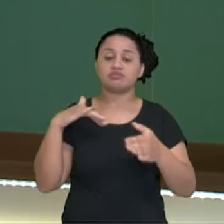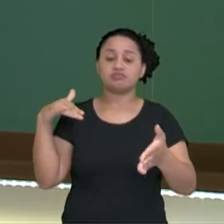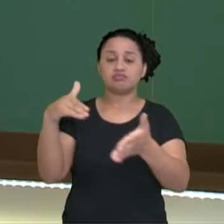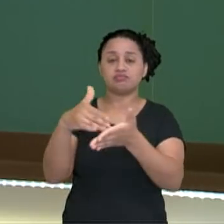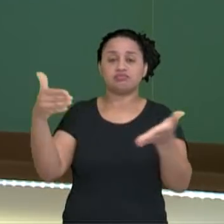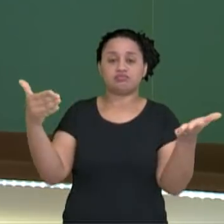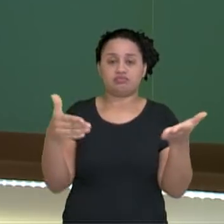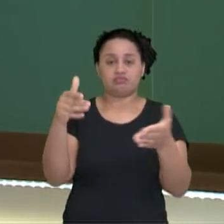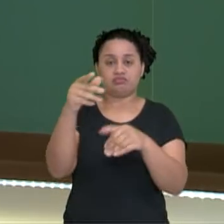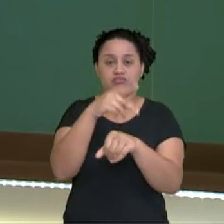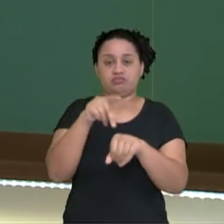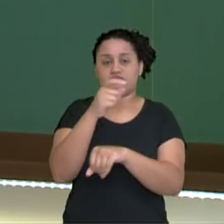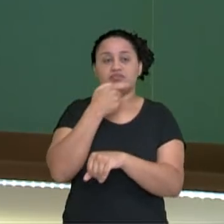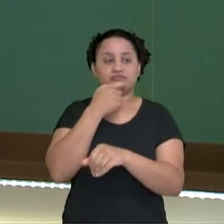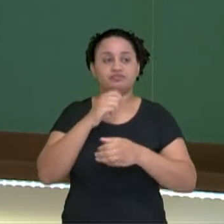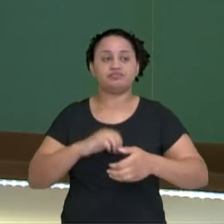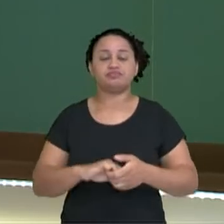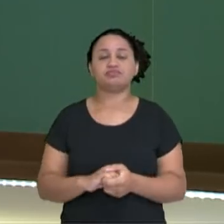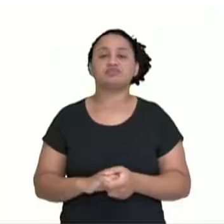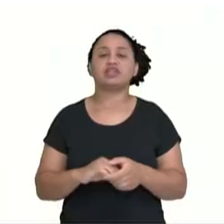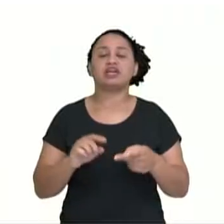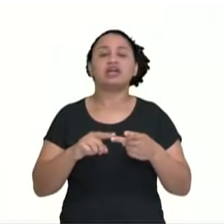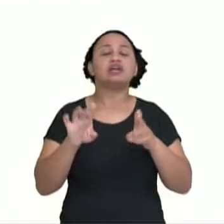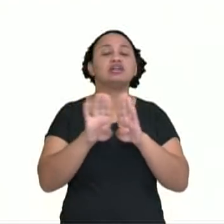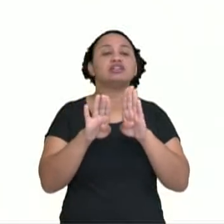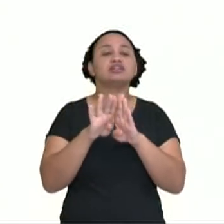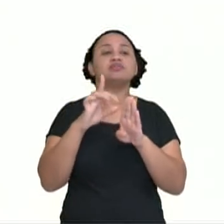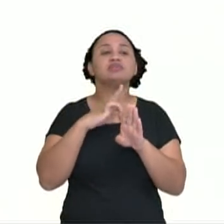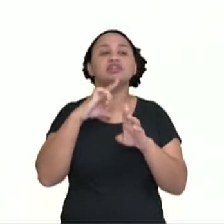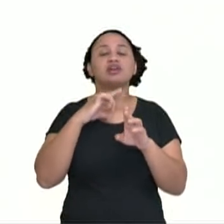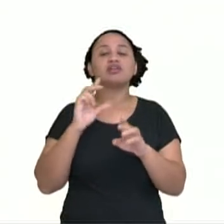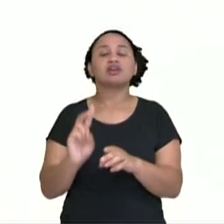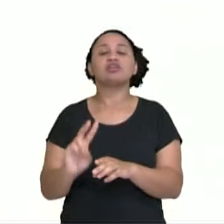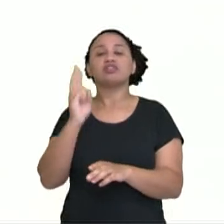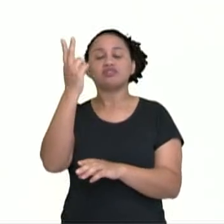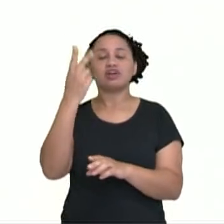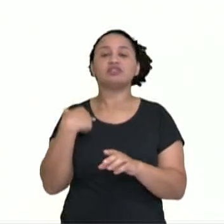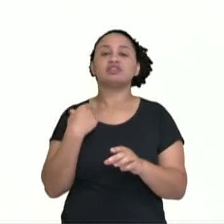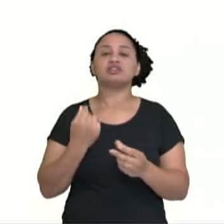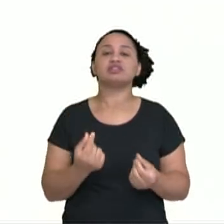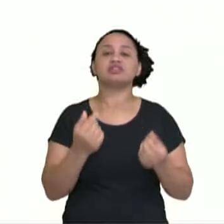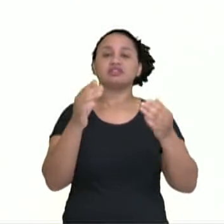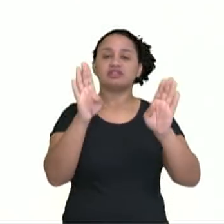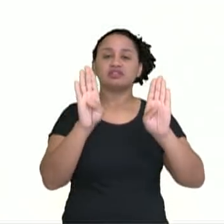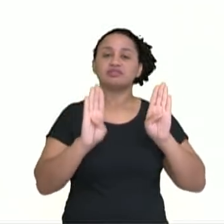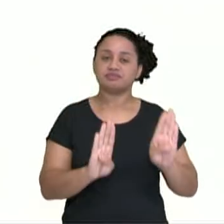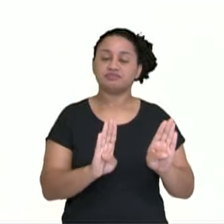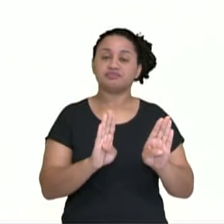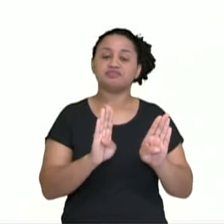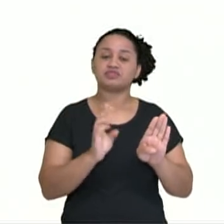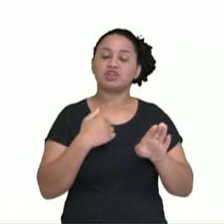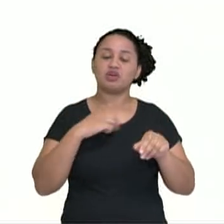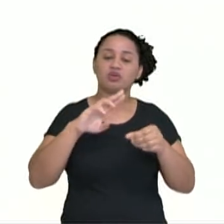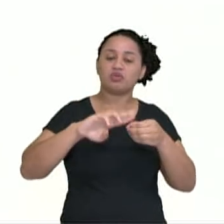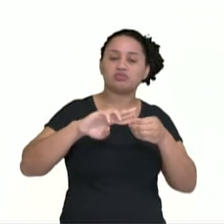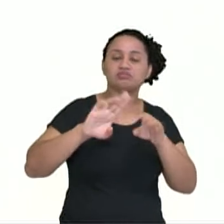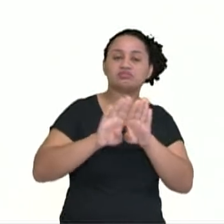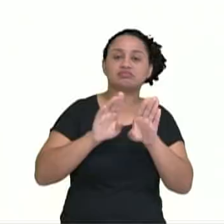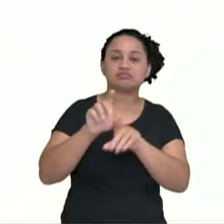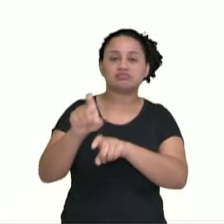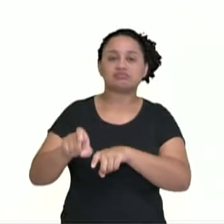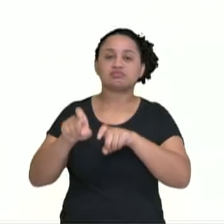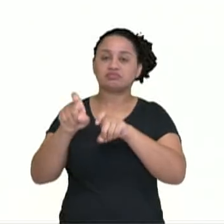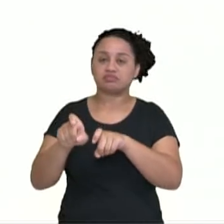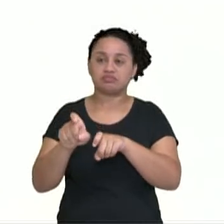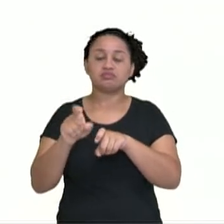da Inglaterra. Ocorre a valorização dos interesses da burguesia urbana e rural sobre a